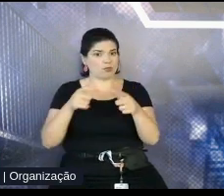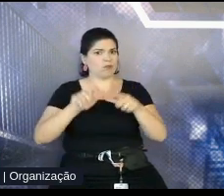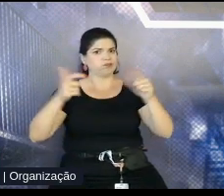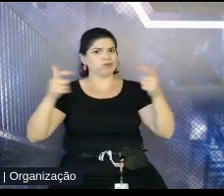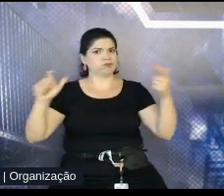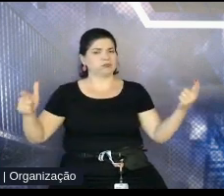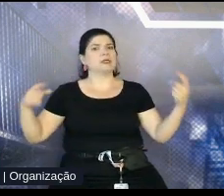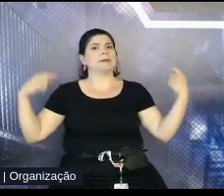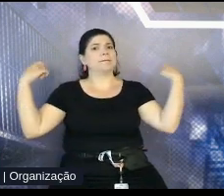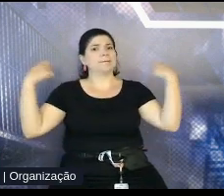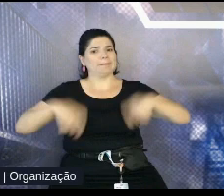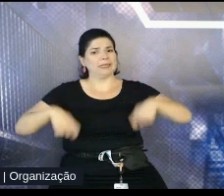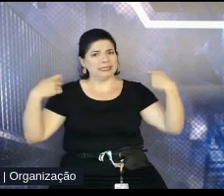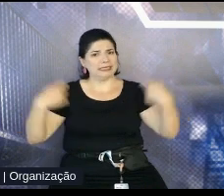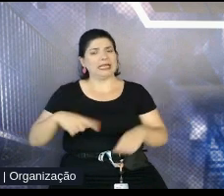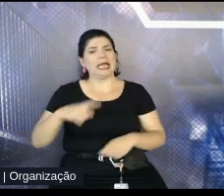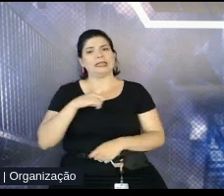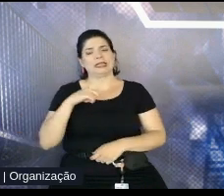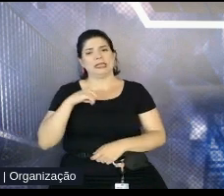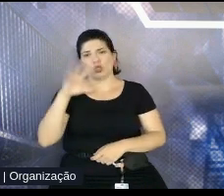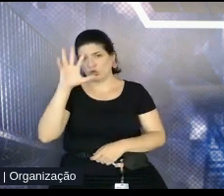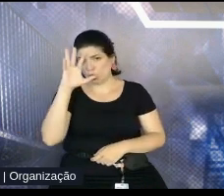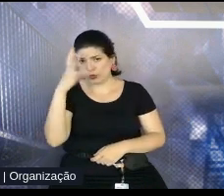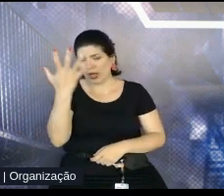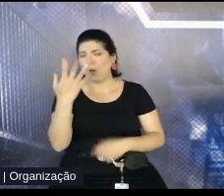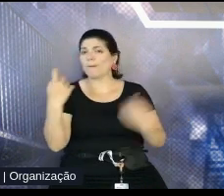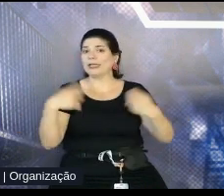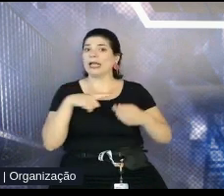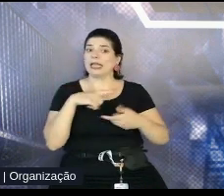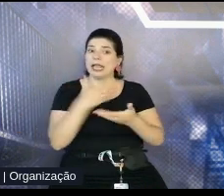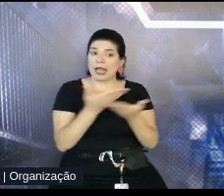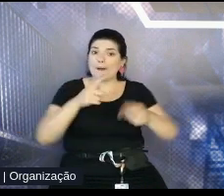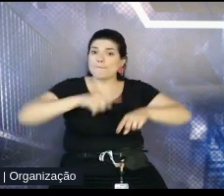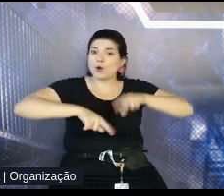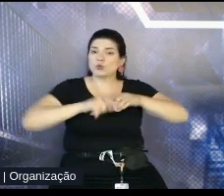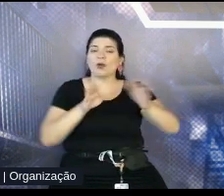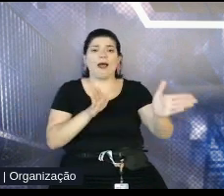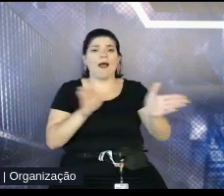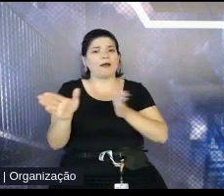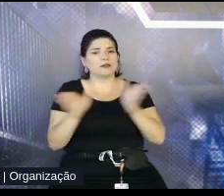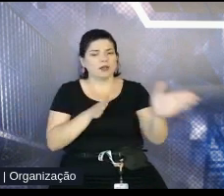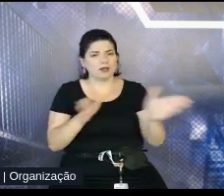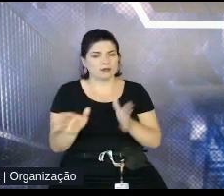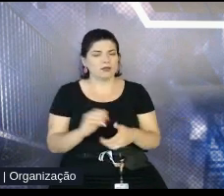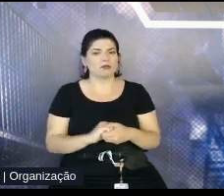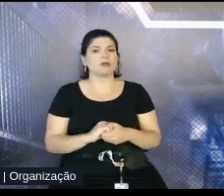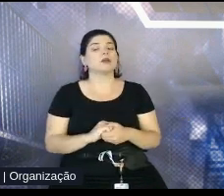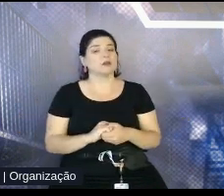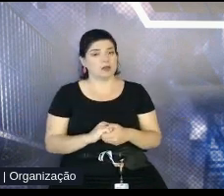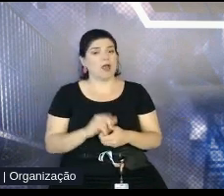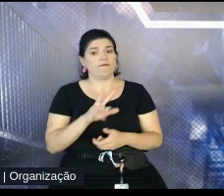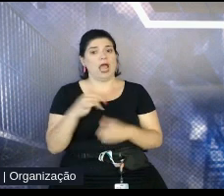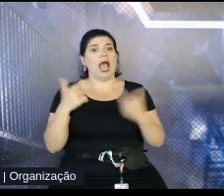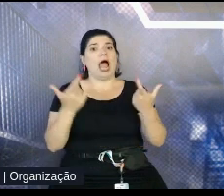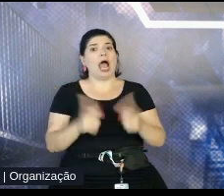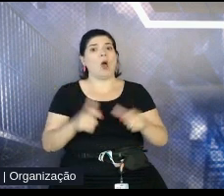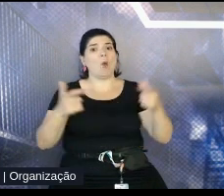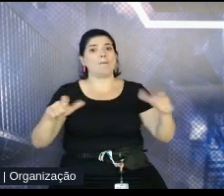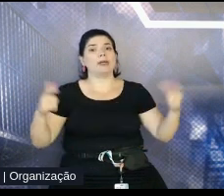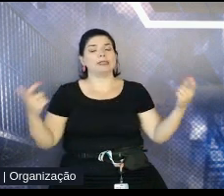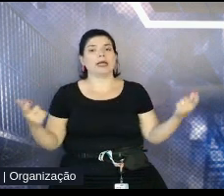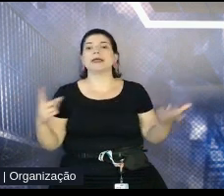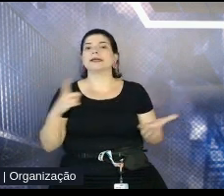demanda por essas soluções, demanda por esses produtos. A tendência disso é aumentar e a gente tem uma mão de